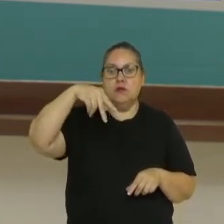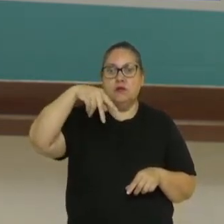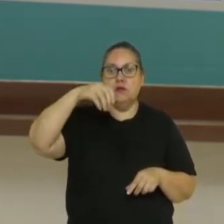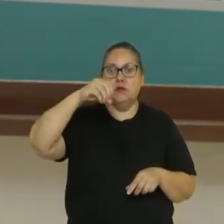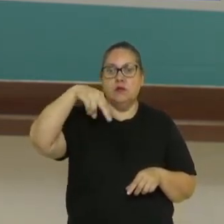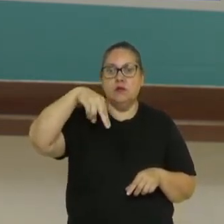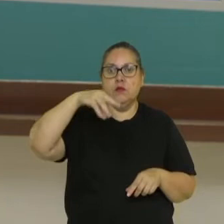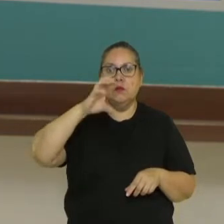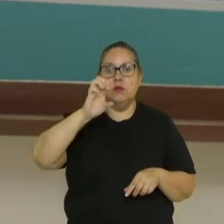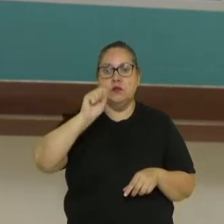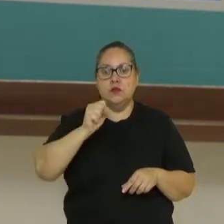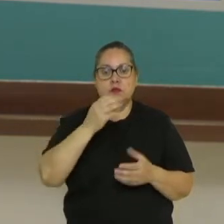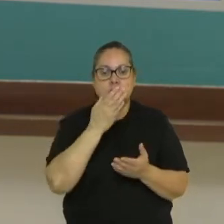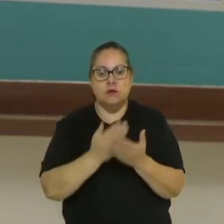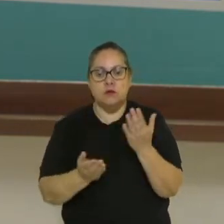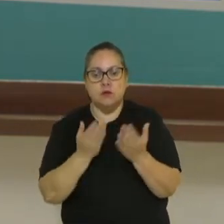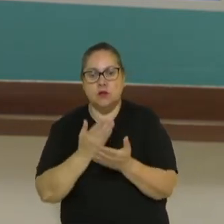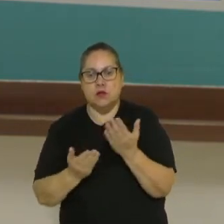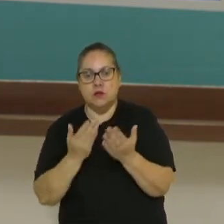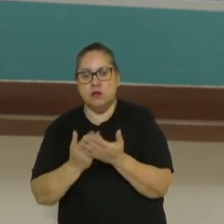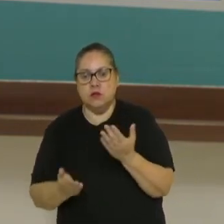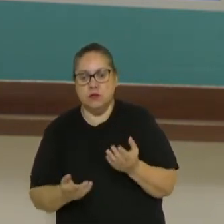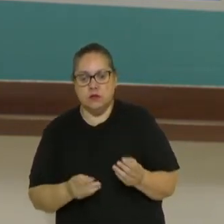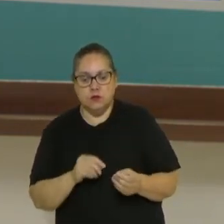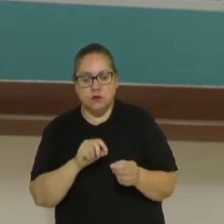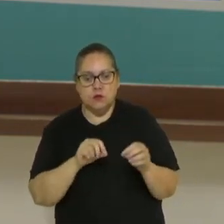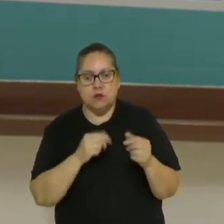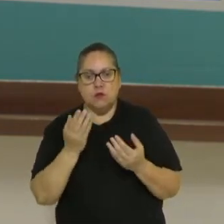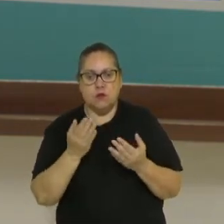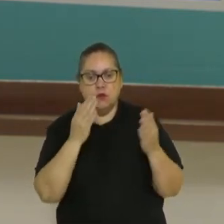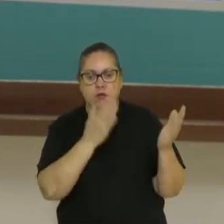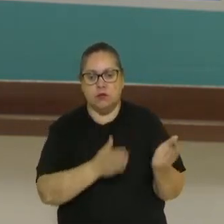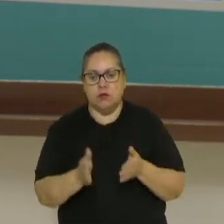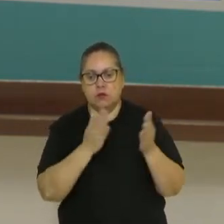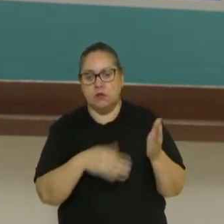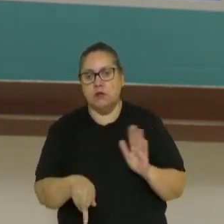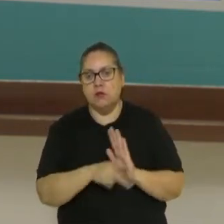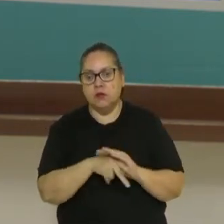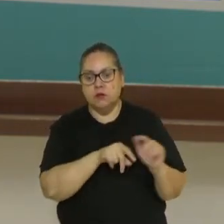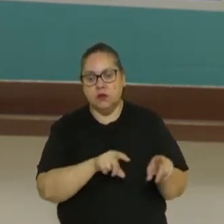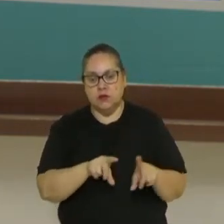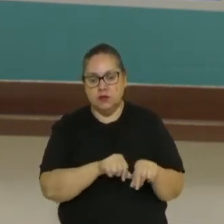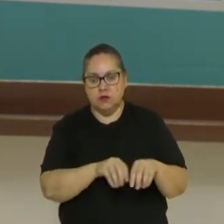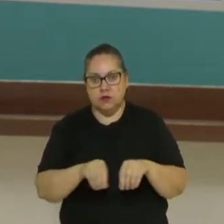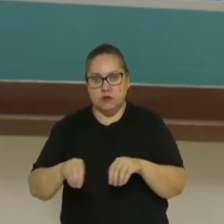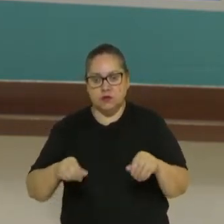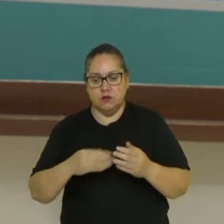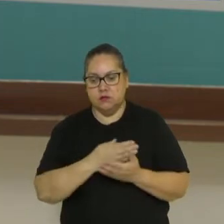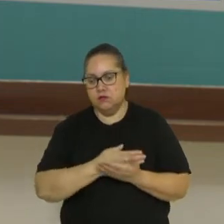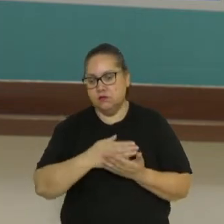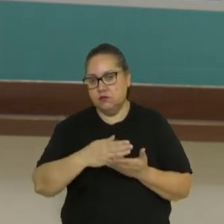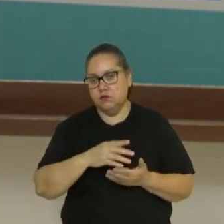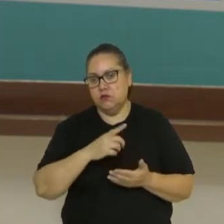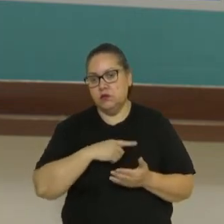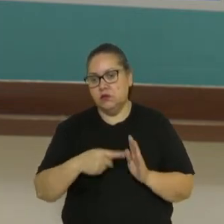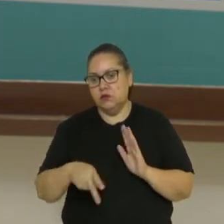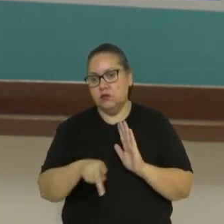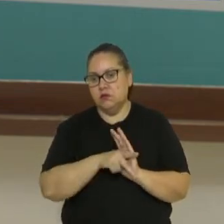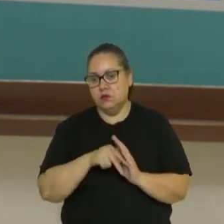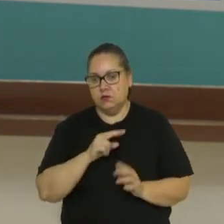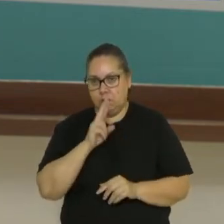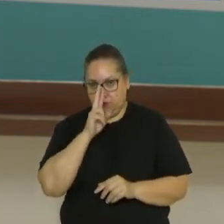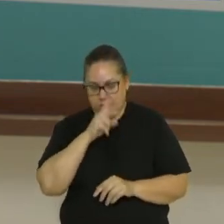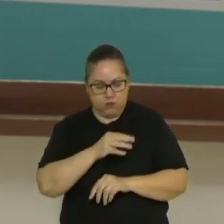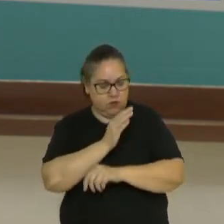agricultura, ele perde o principal meio de produção, que é a própria terra. E a partir dali ele só tem a própria força